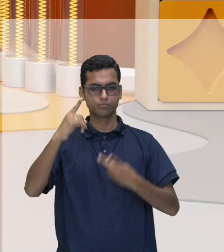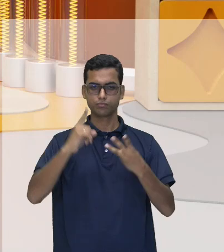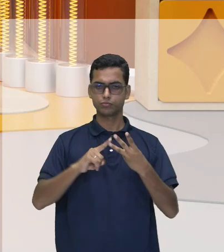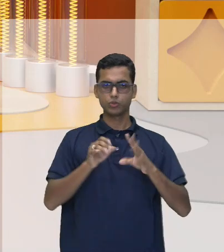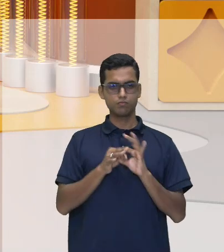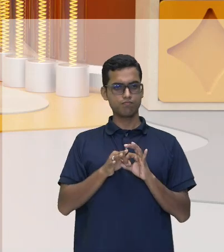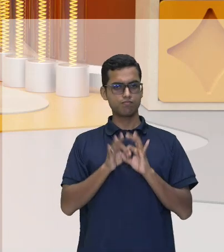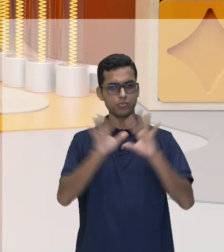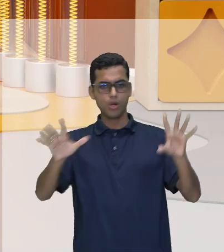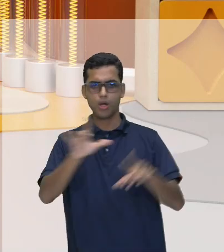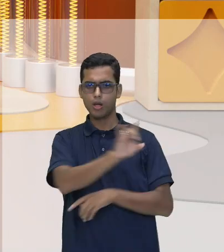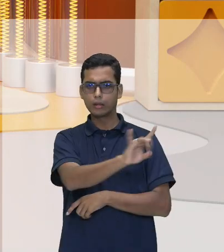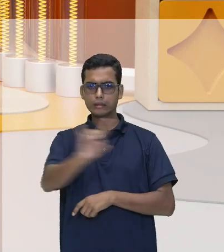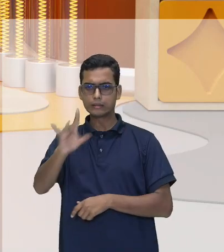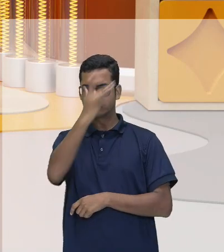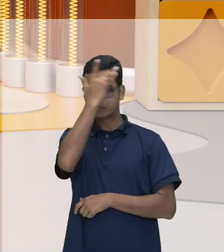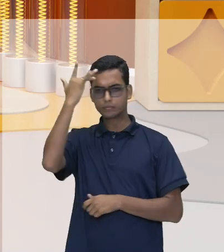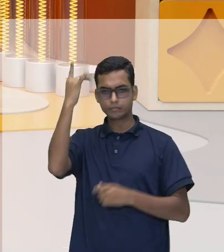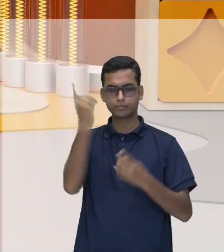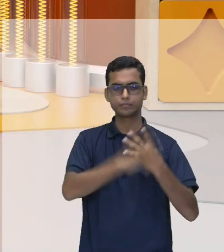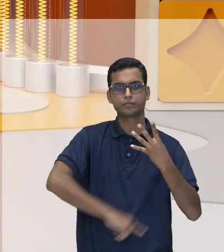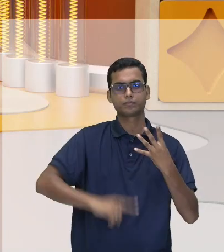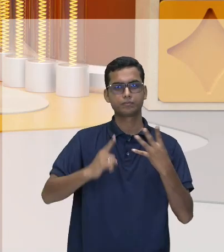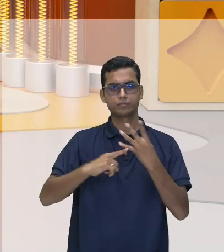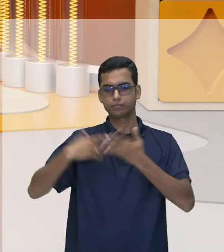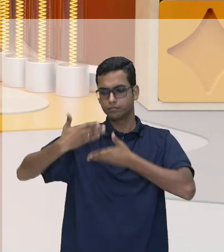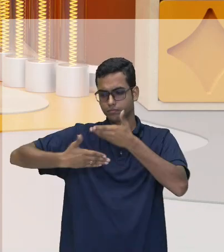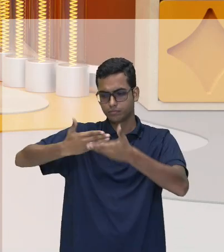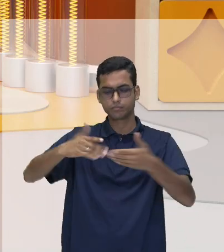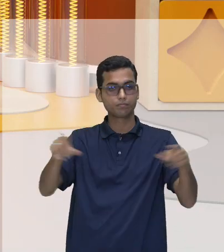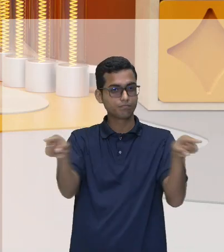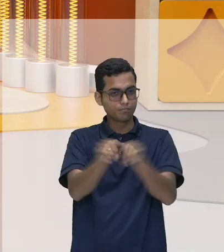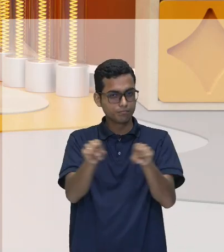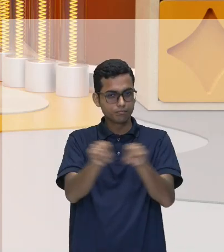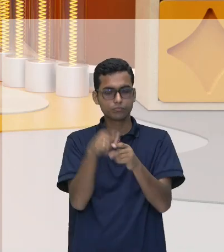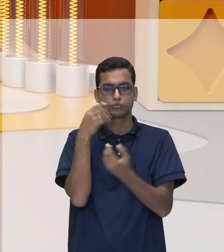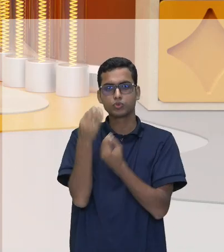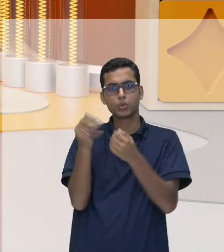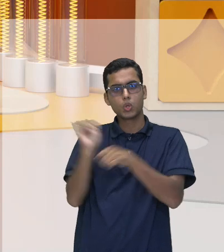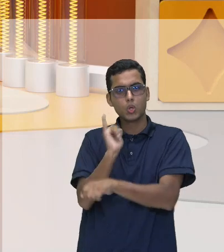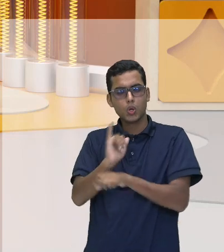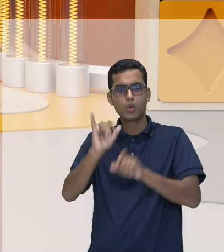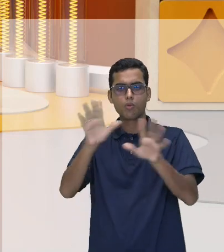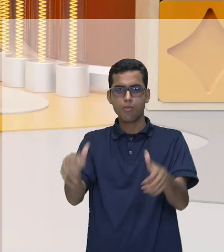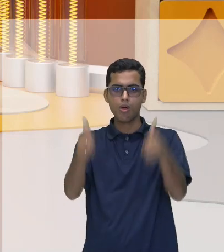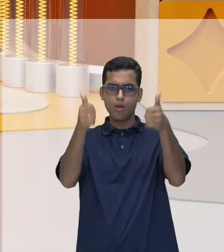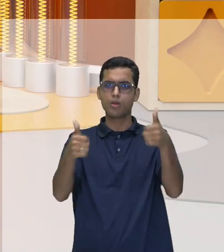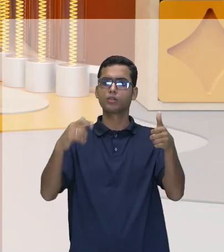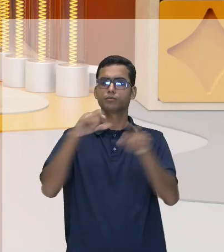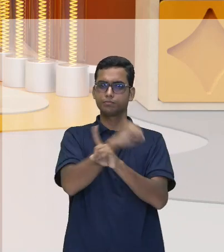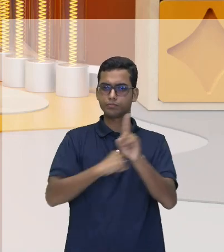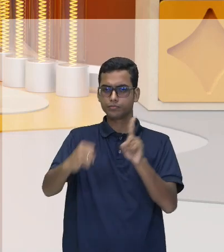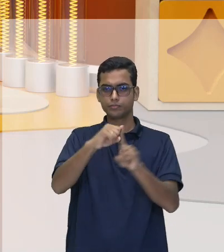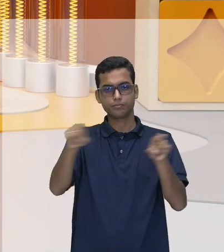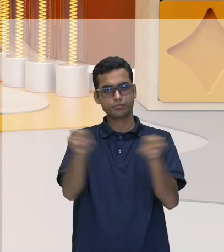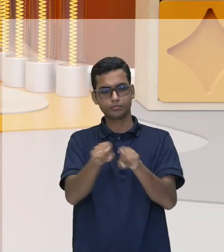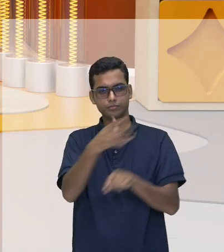lado religioso, porque houve também, durante a Era Moderna, a Reforma Protestante, que ocorreu